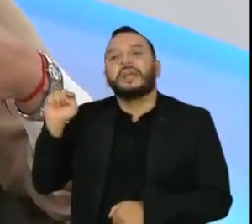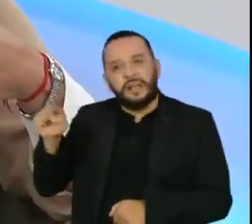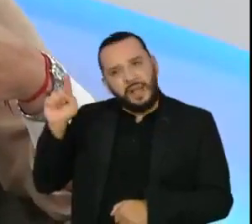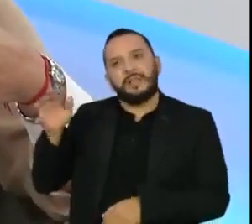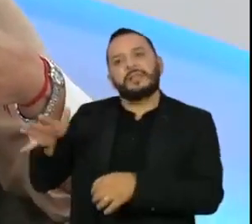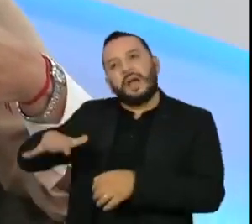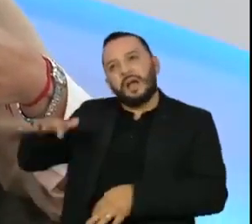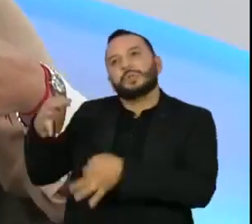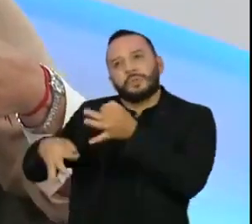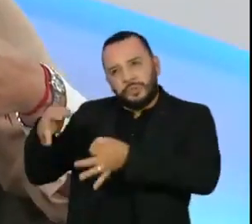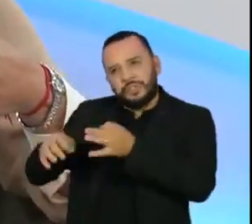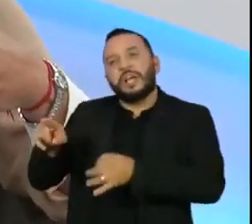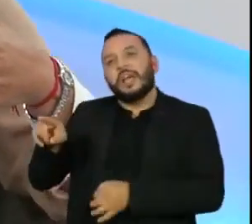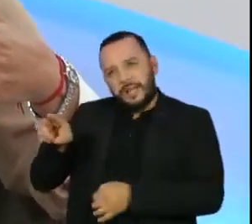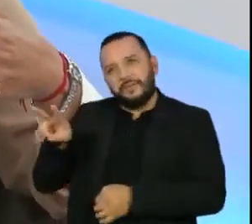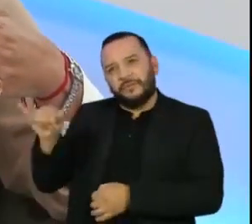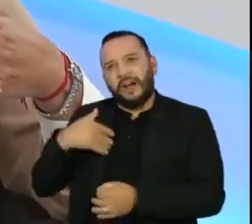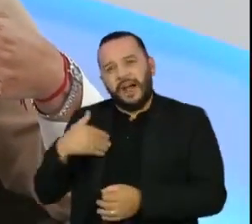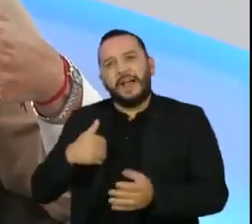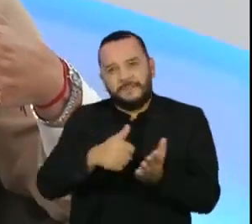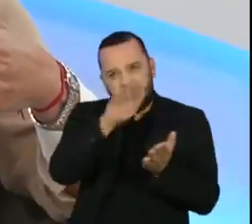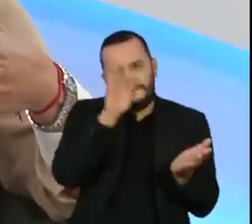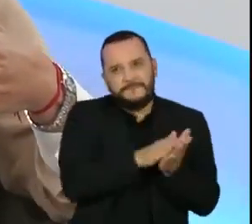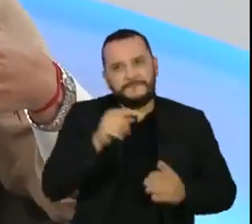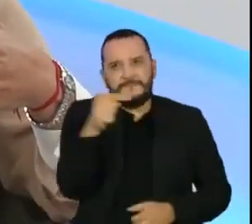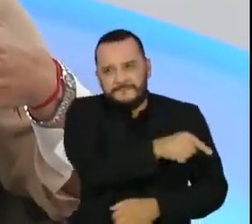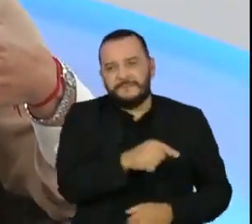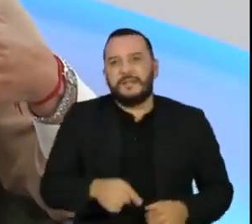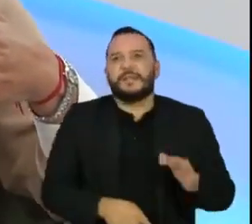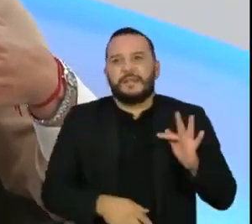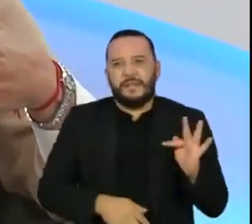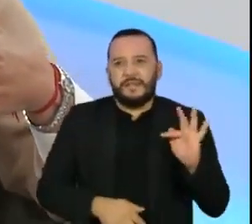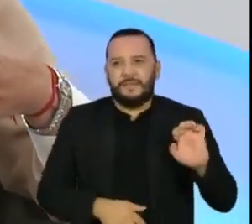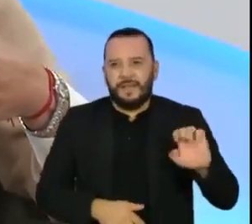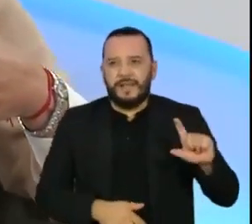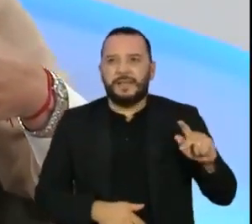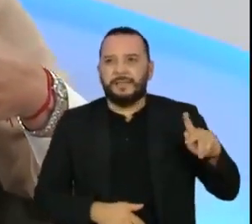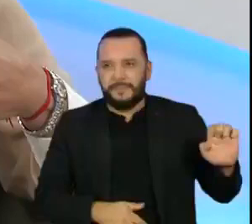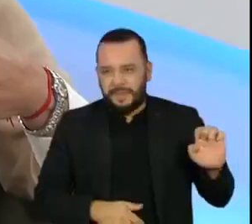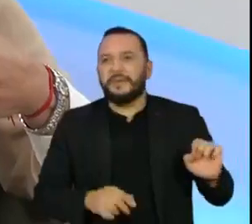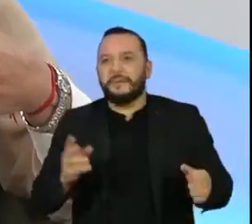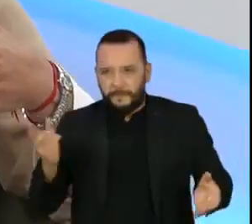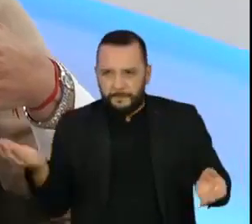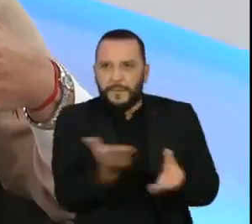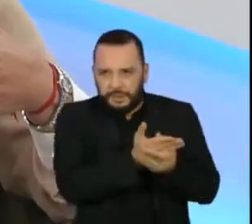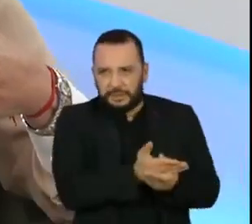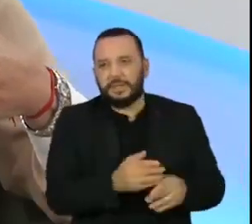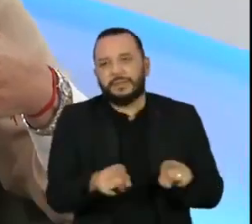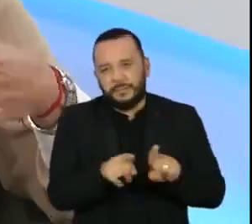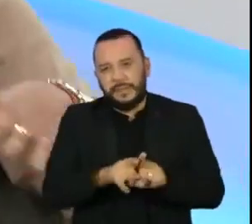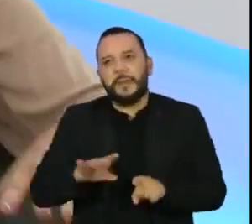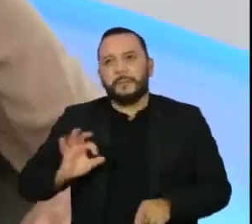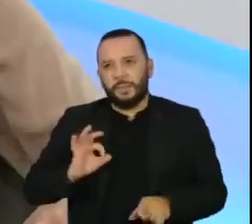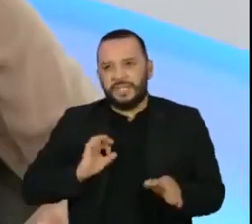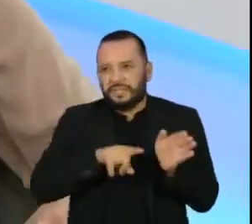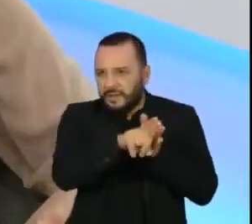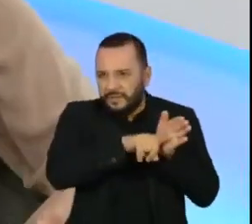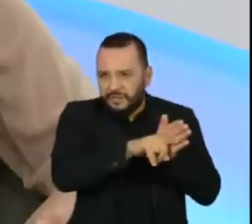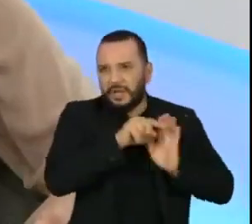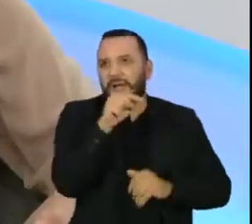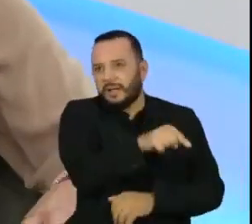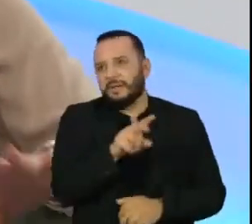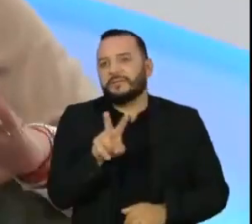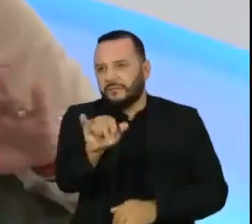tá fazendo as coisas como tem que ser feitos que é processo devido processo legal a investigação pela polícia do Senado para